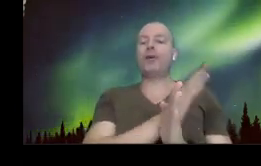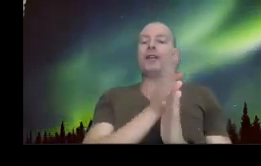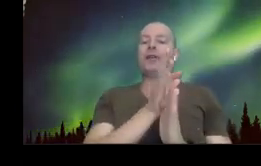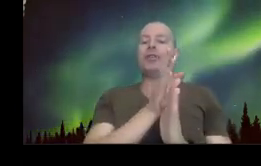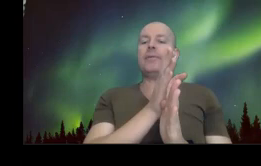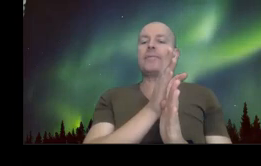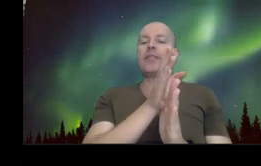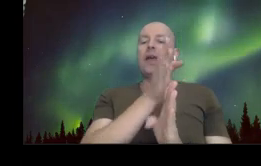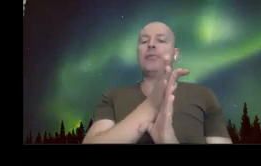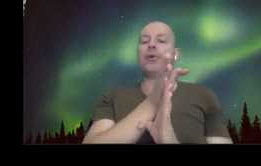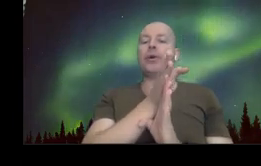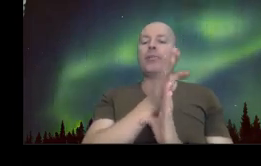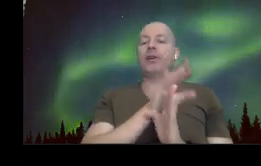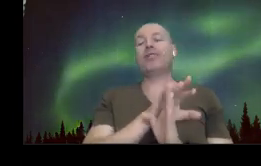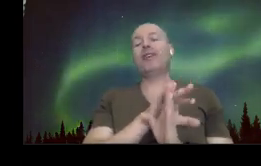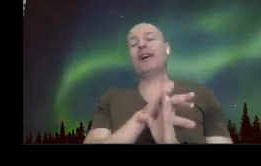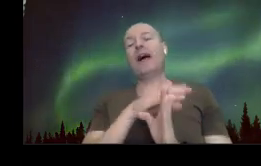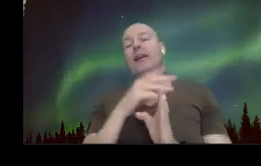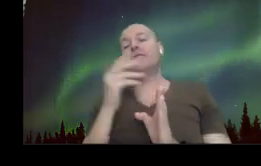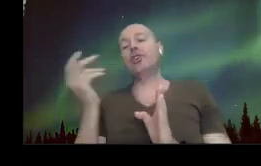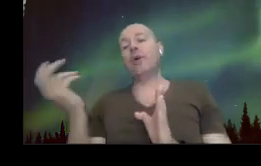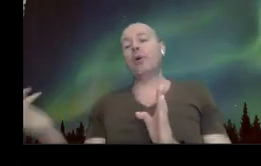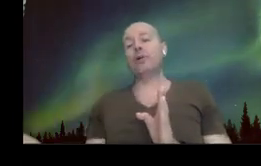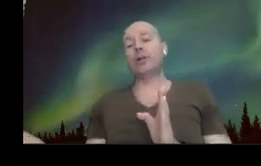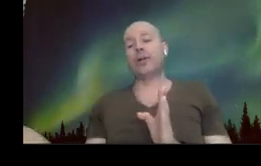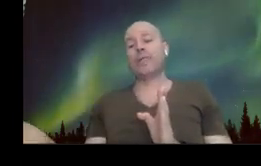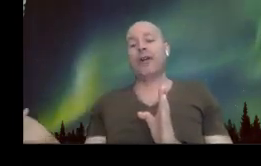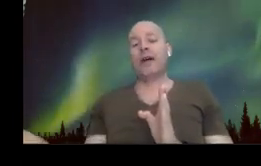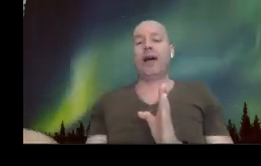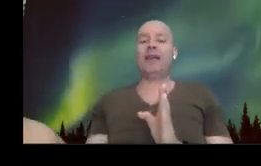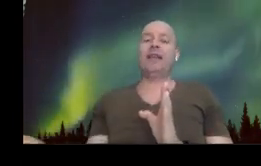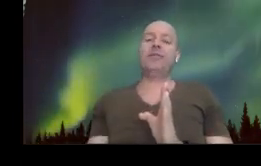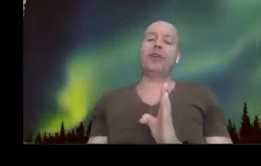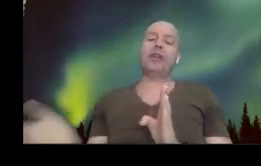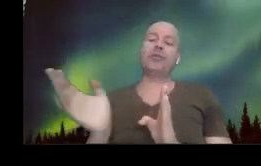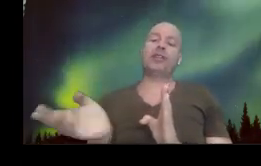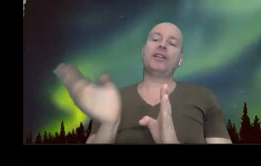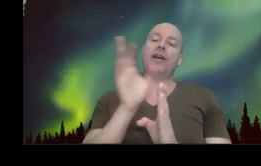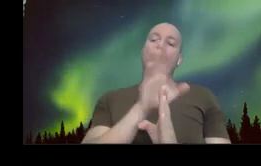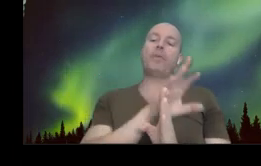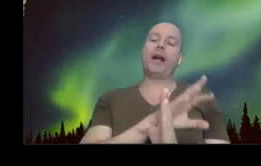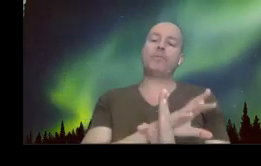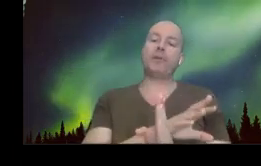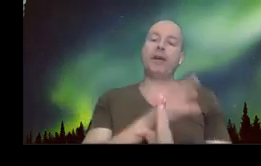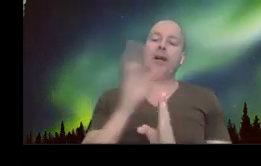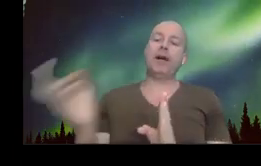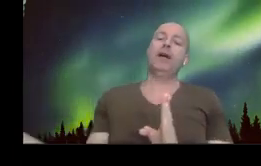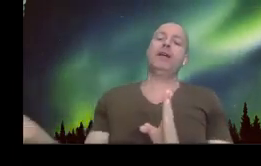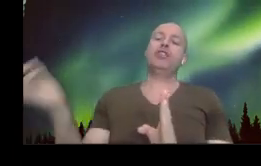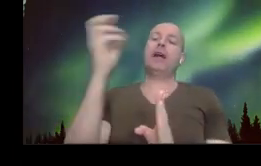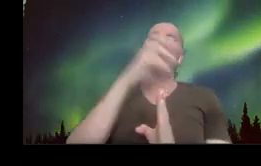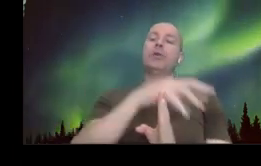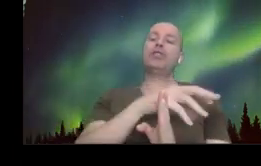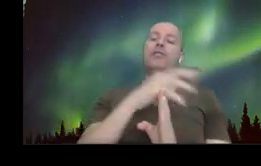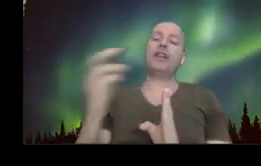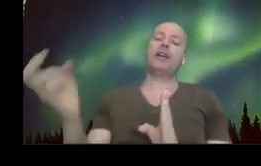pegou fogo na metade, queimou, mas você ainda garantiu a outra. Aí, nesse meio tempo, você tenta recuperar a primeira